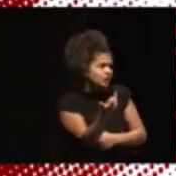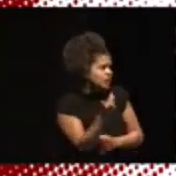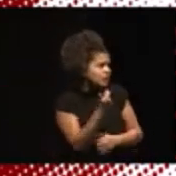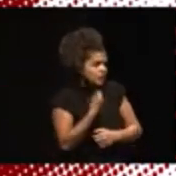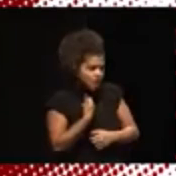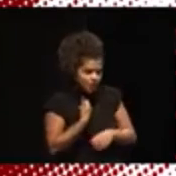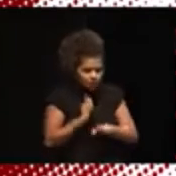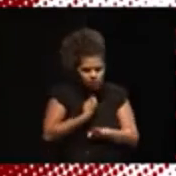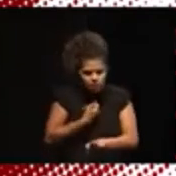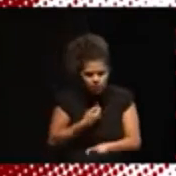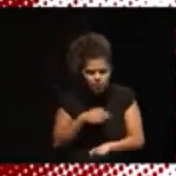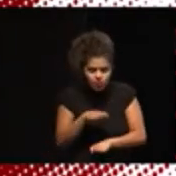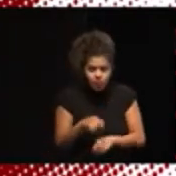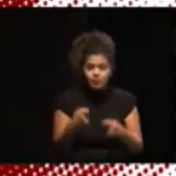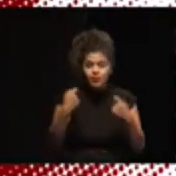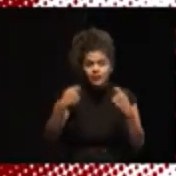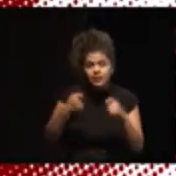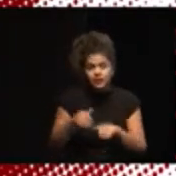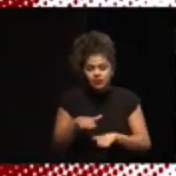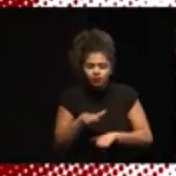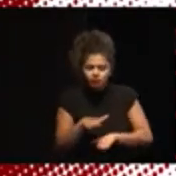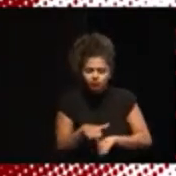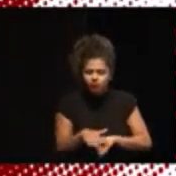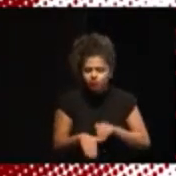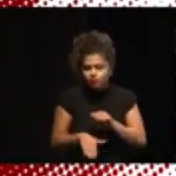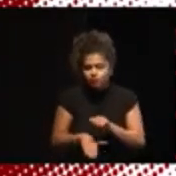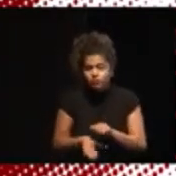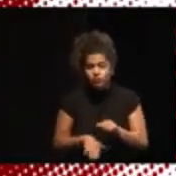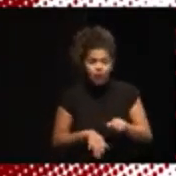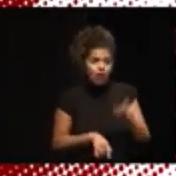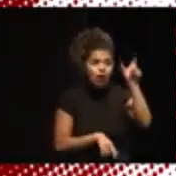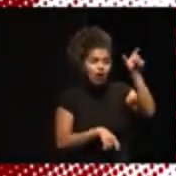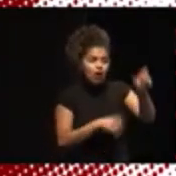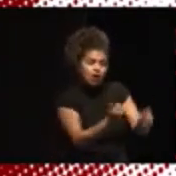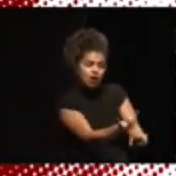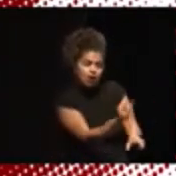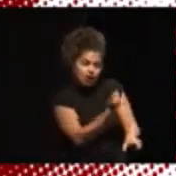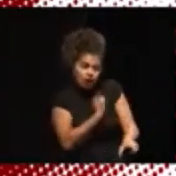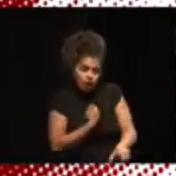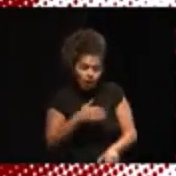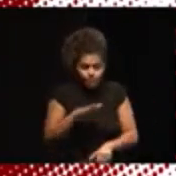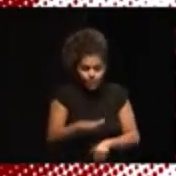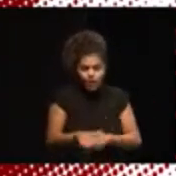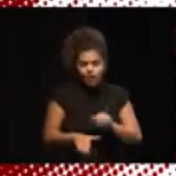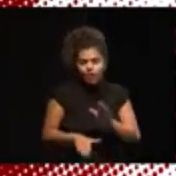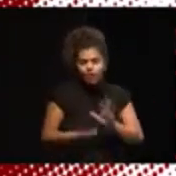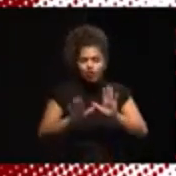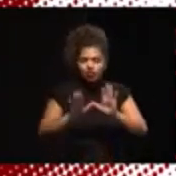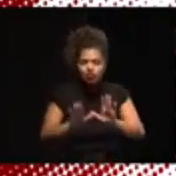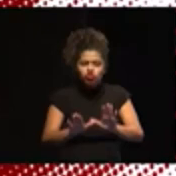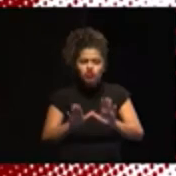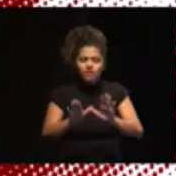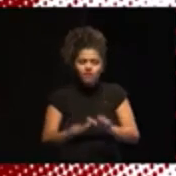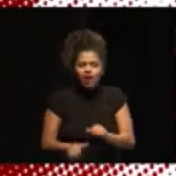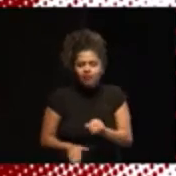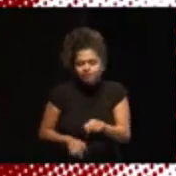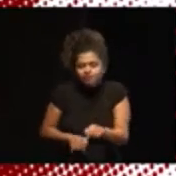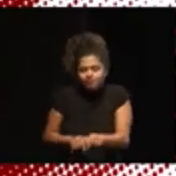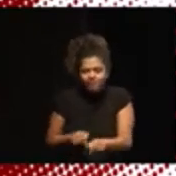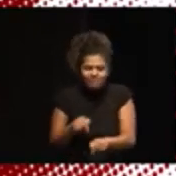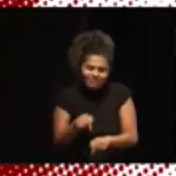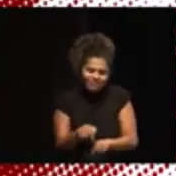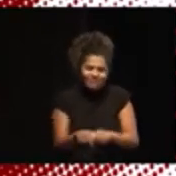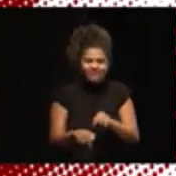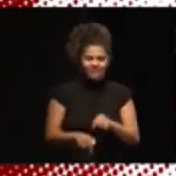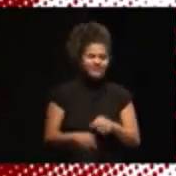nesse chão devagarinho. Alguém me avisou para eu pisar nesse chão devagarinho. Assim eu